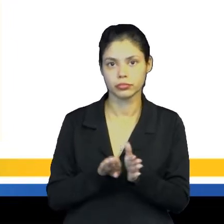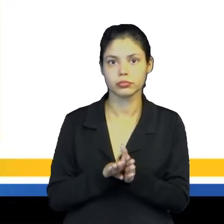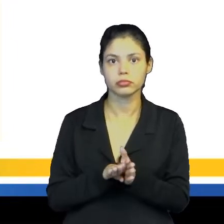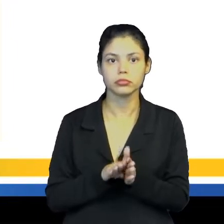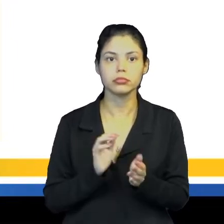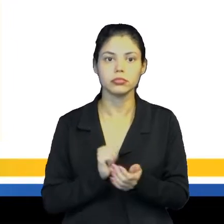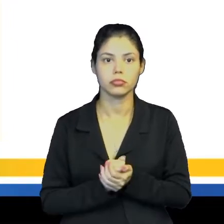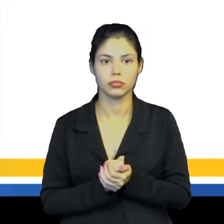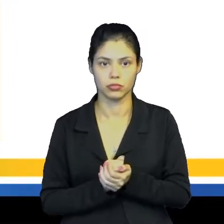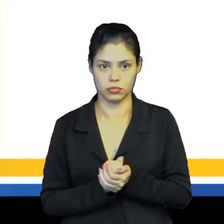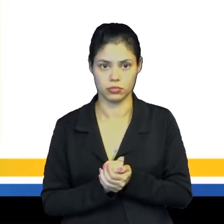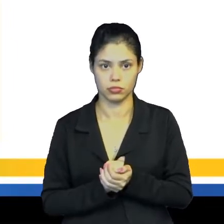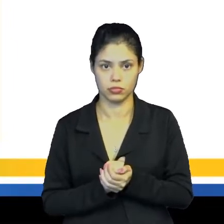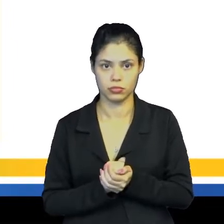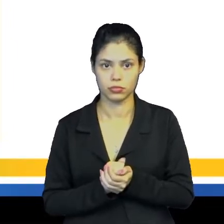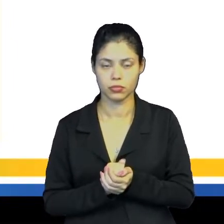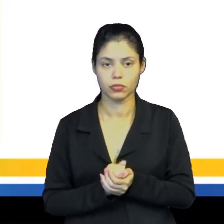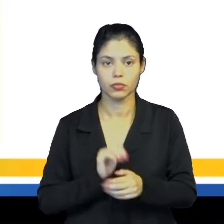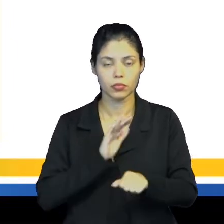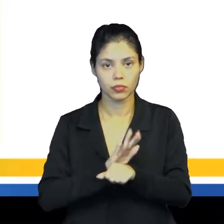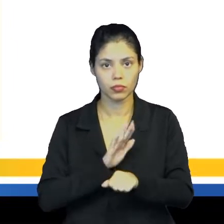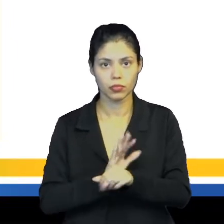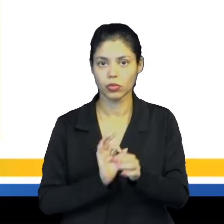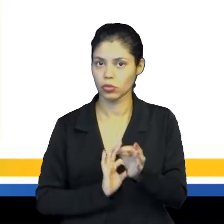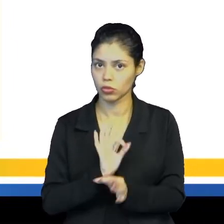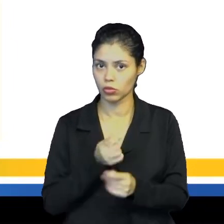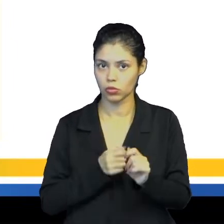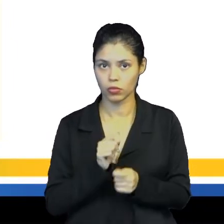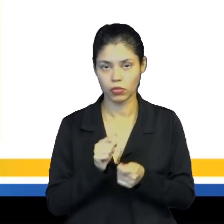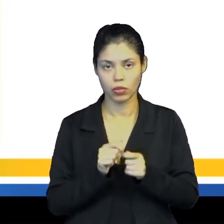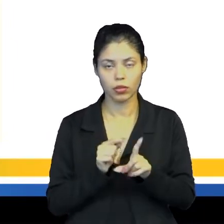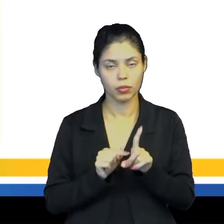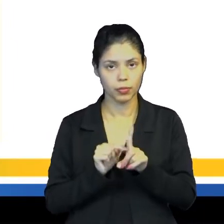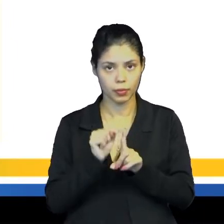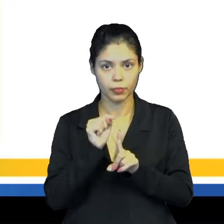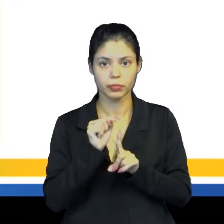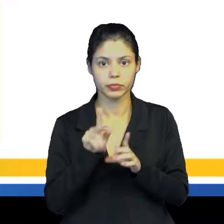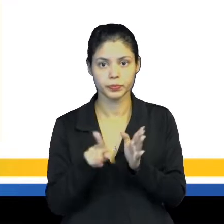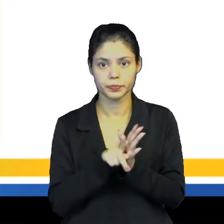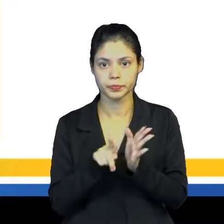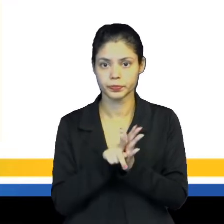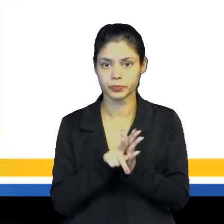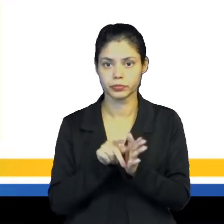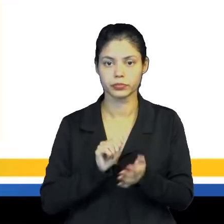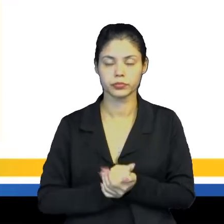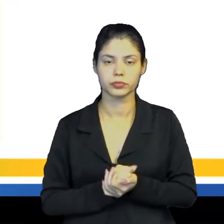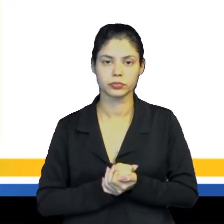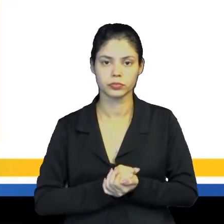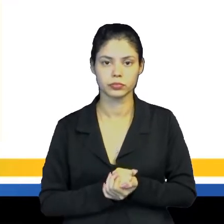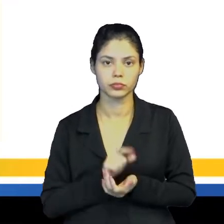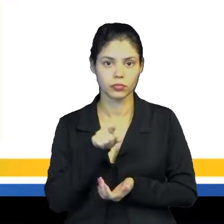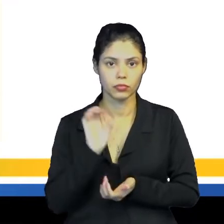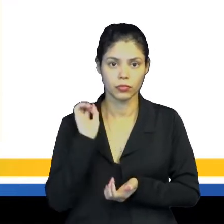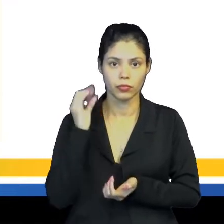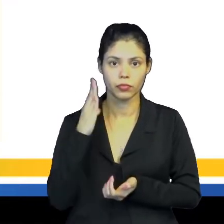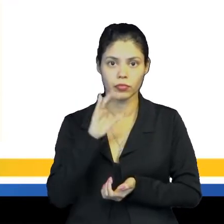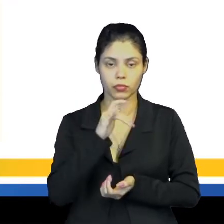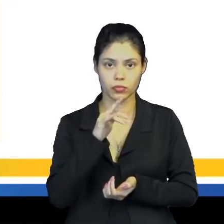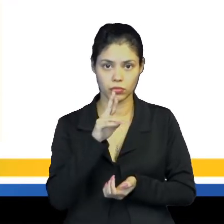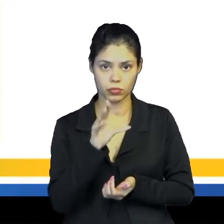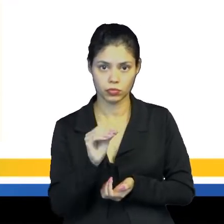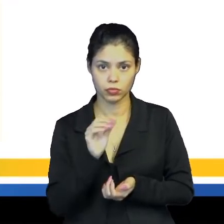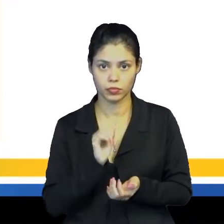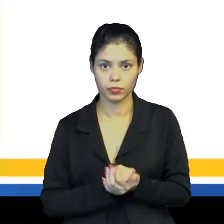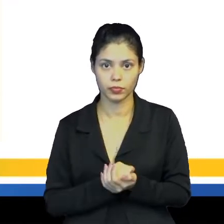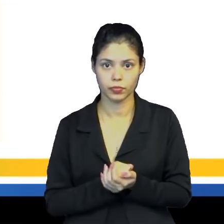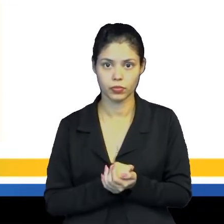e protege os testículos, atuando no controle de temperatura desses órgãos. Então, nesse caso, o escroto ele vai